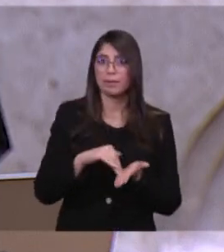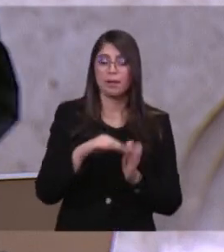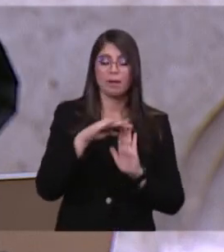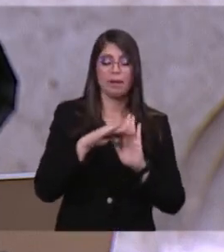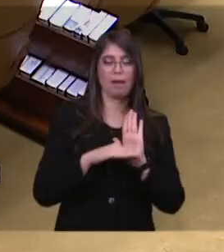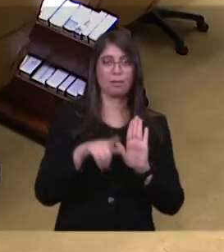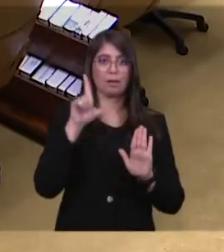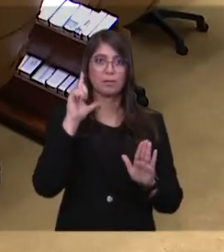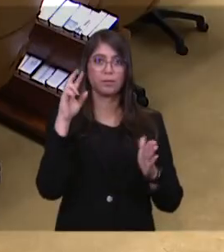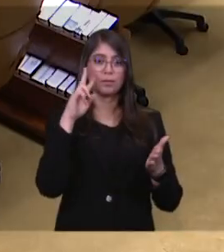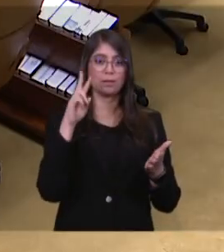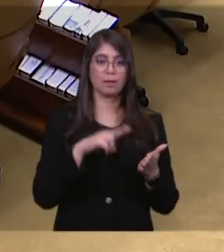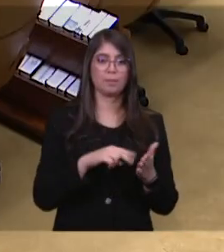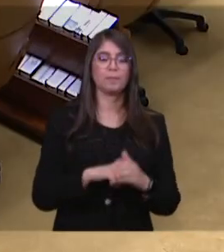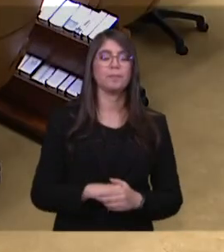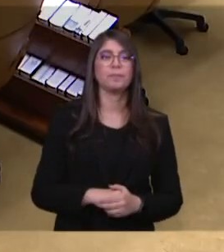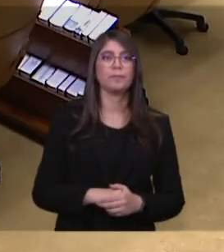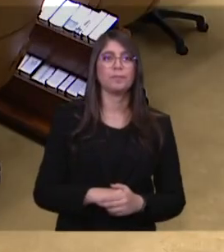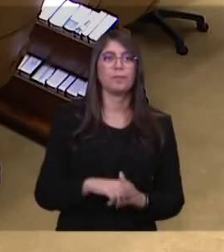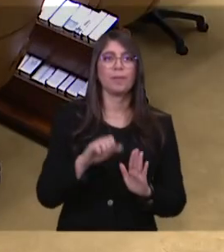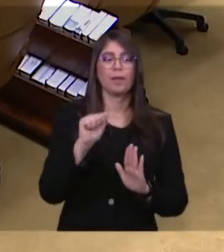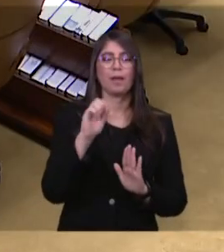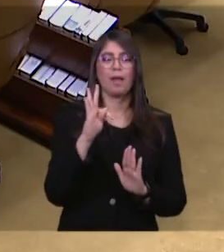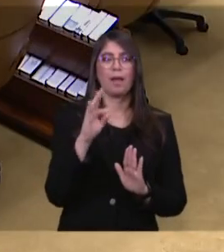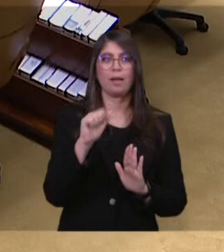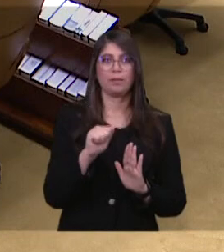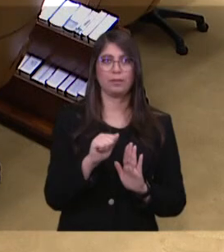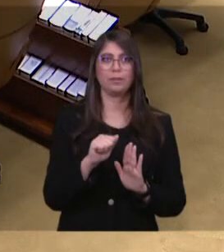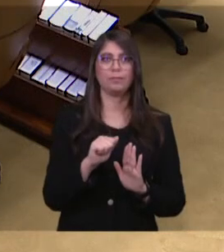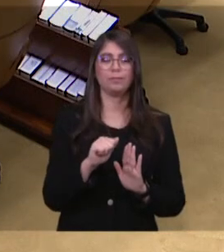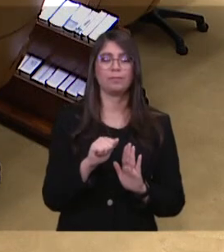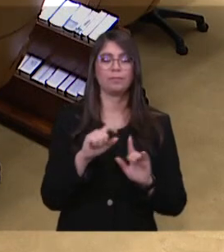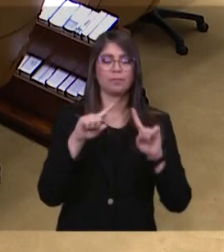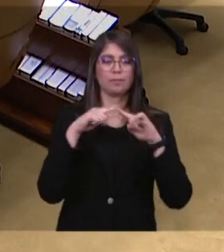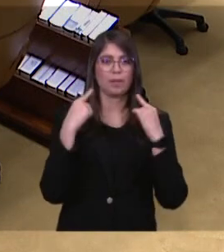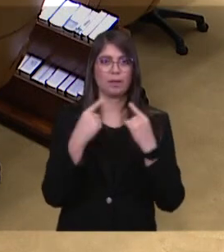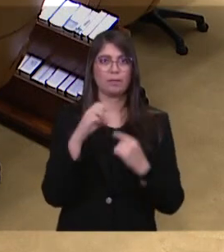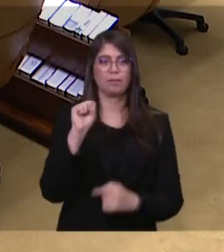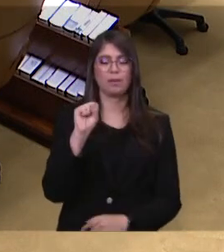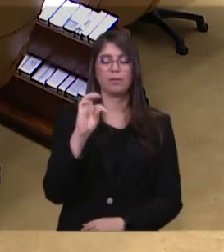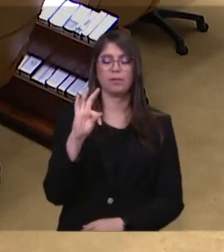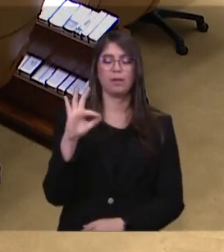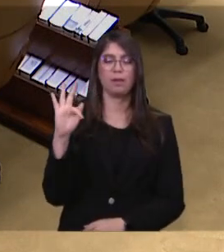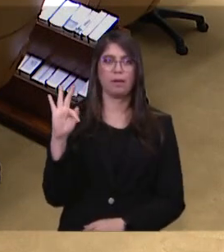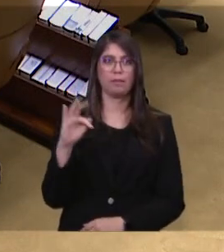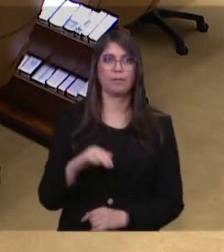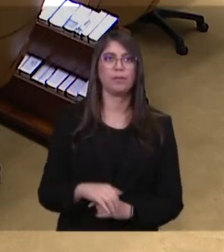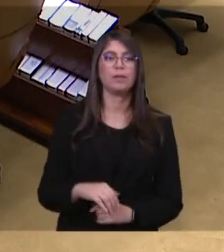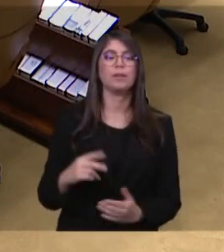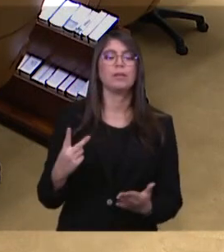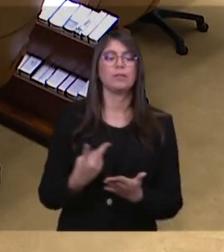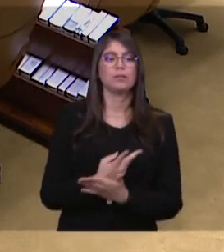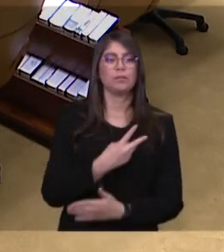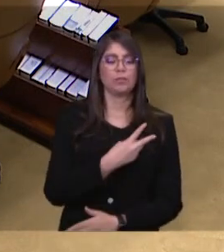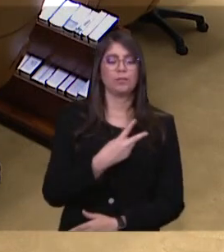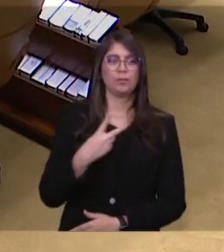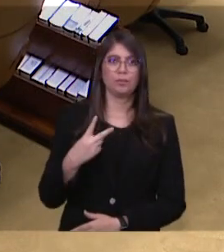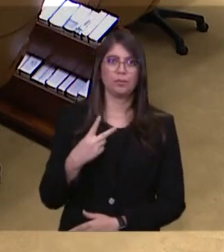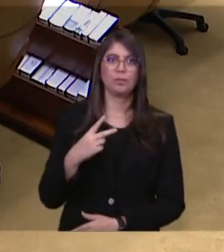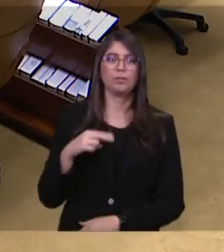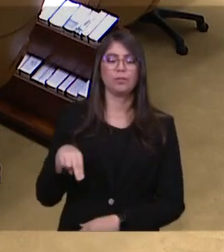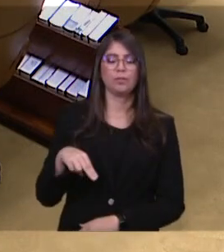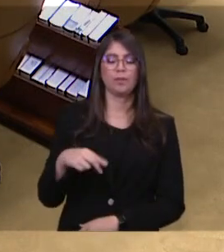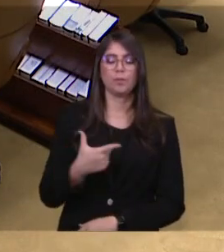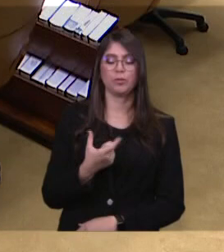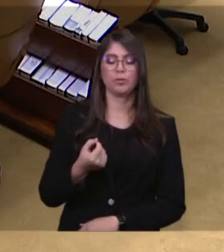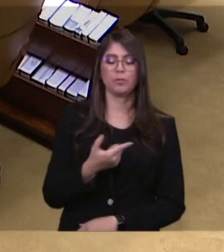anterior. Ata da 34ª Sessão Ordinária do Plenário do Supremo Tribunal Federal, realizada em 22 de